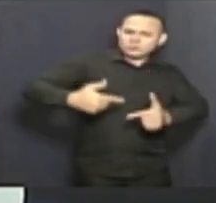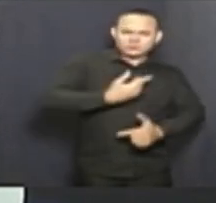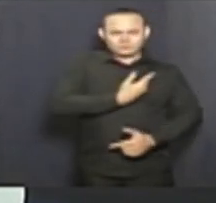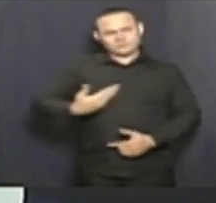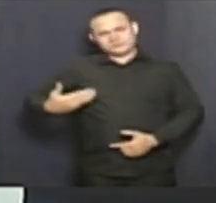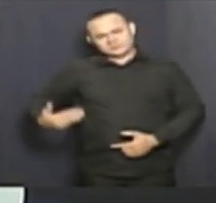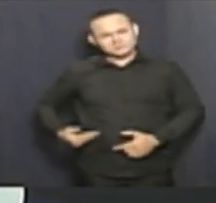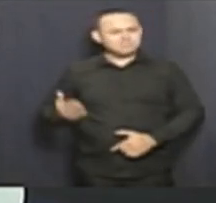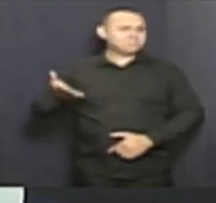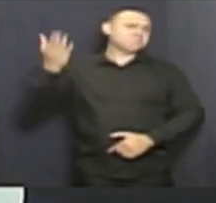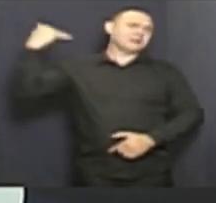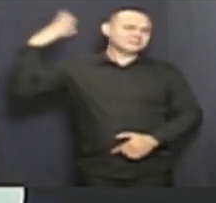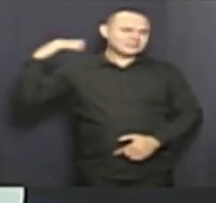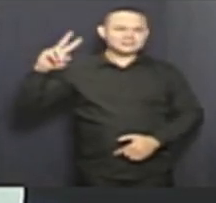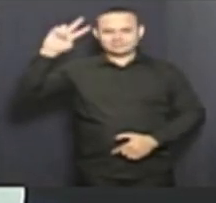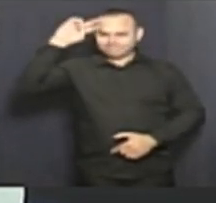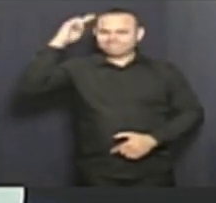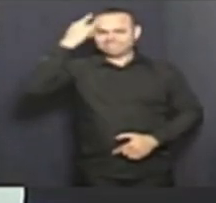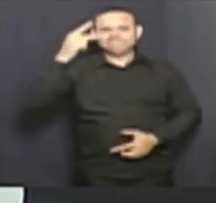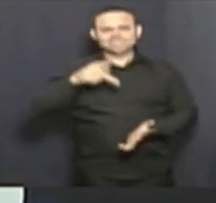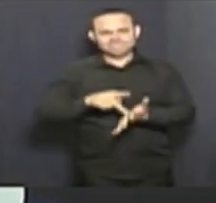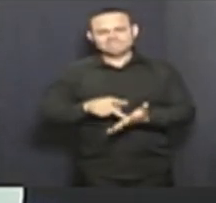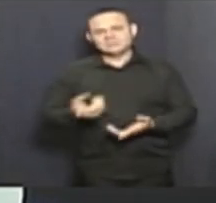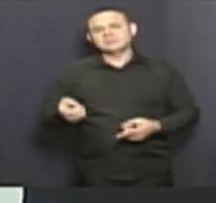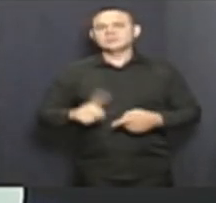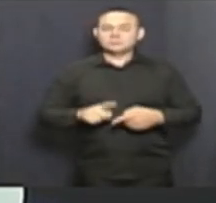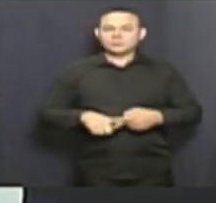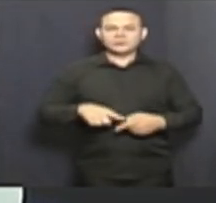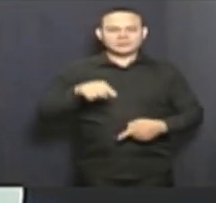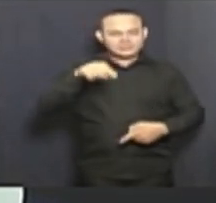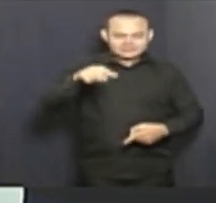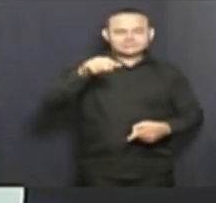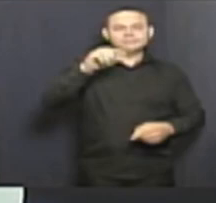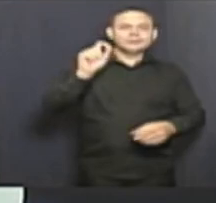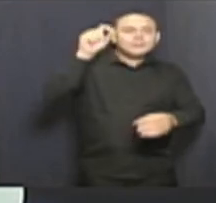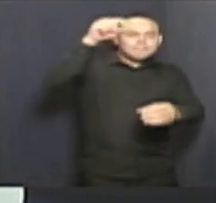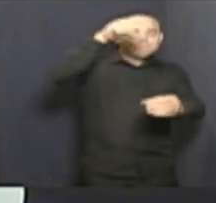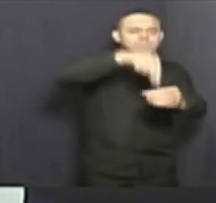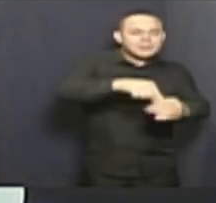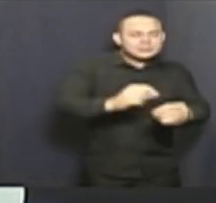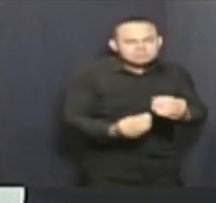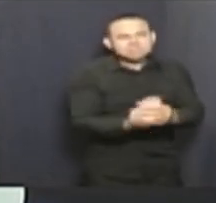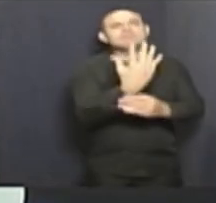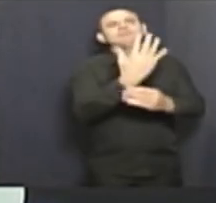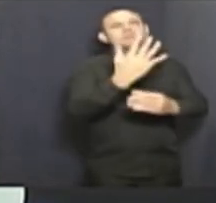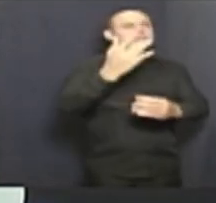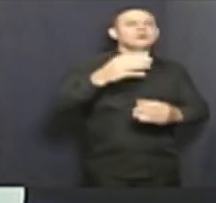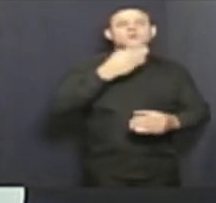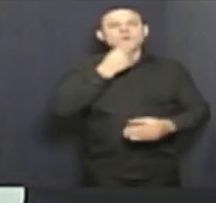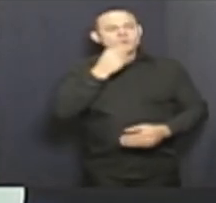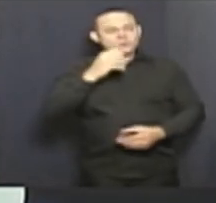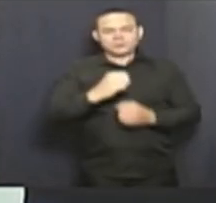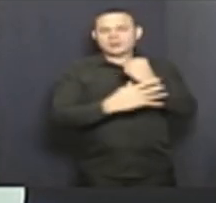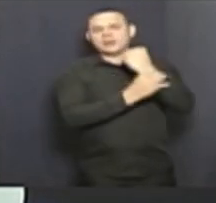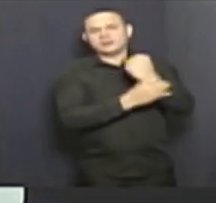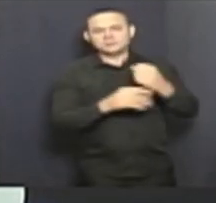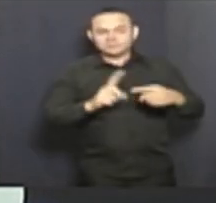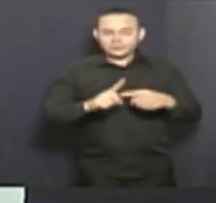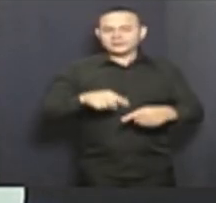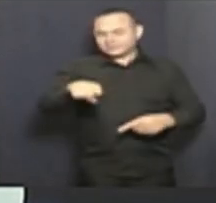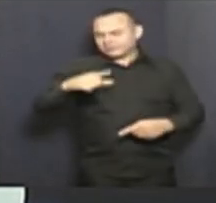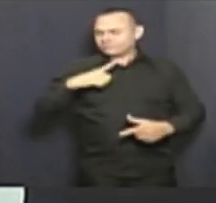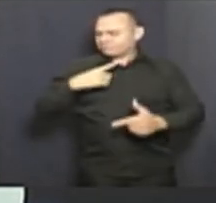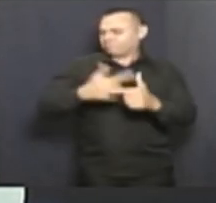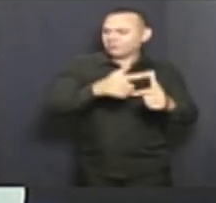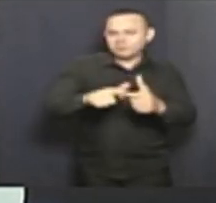equivocada na época do plantio que o joão garante nós tivemos aí uma desidratação do cerrado e